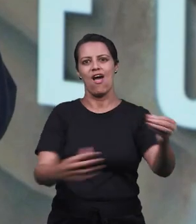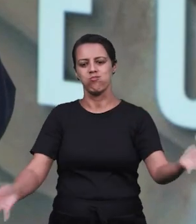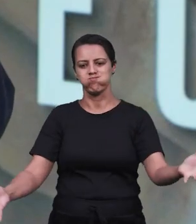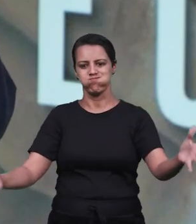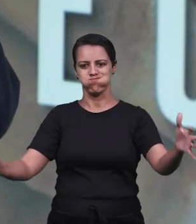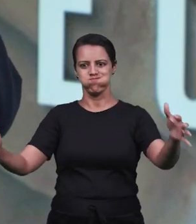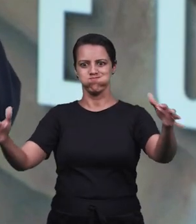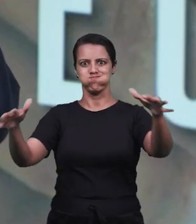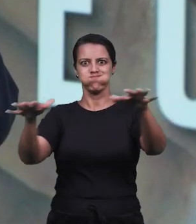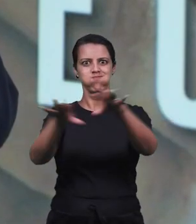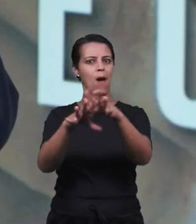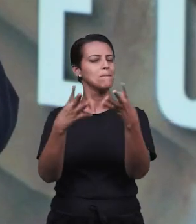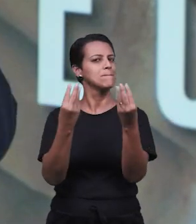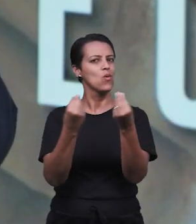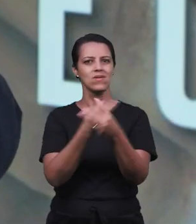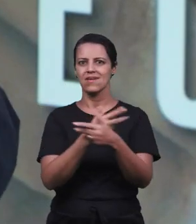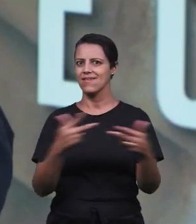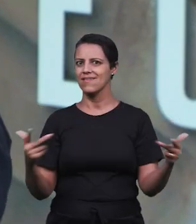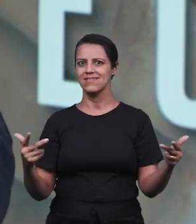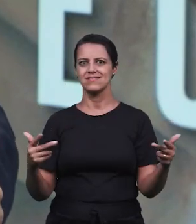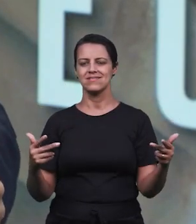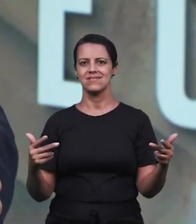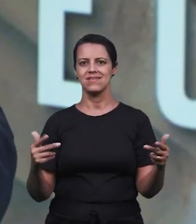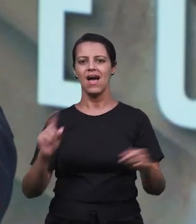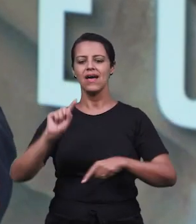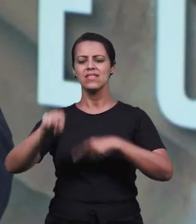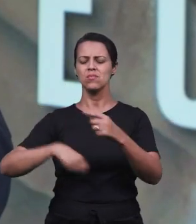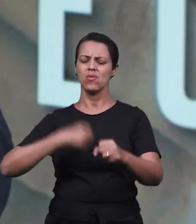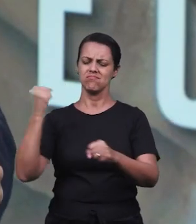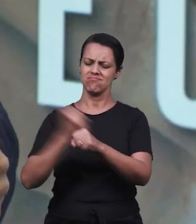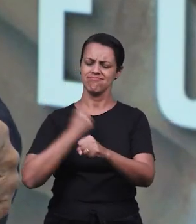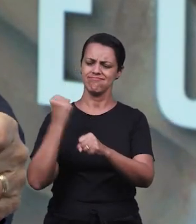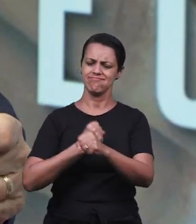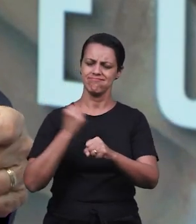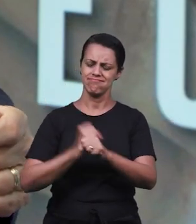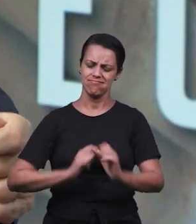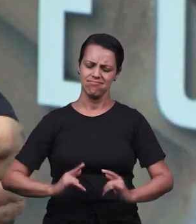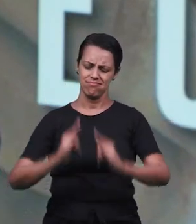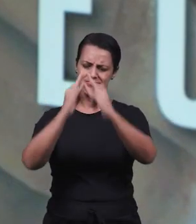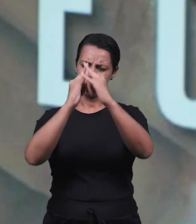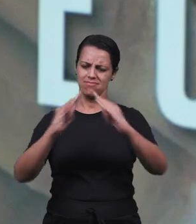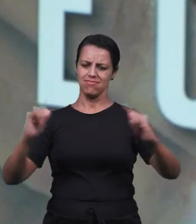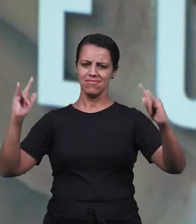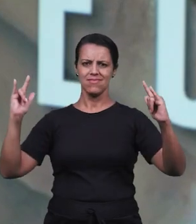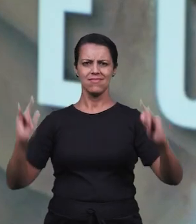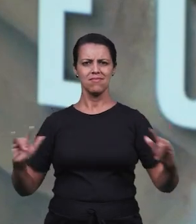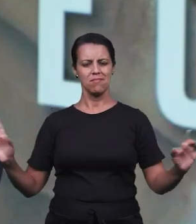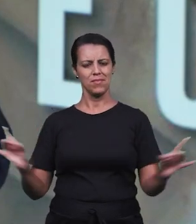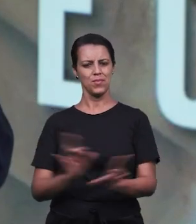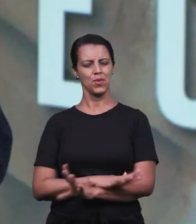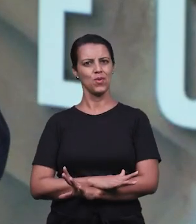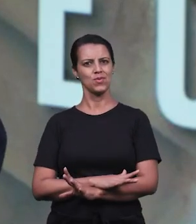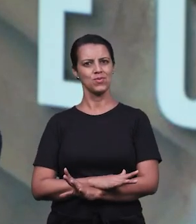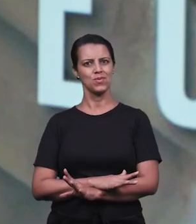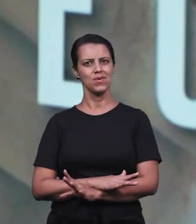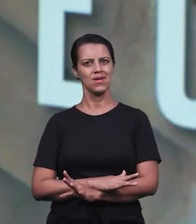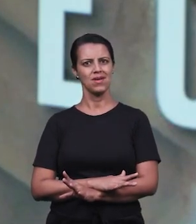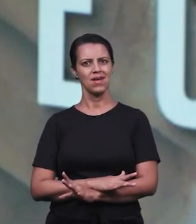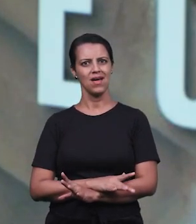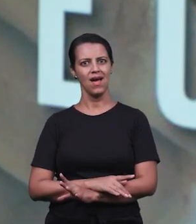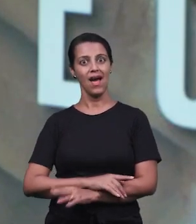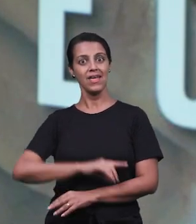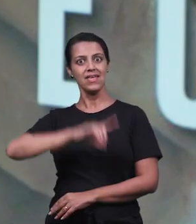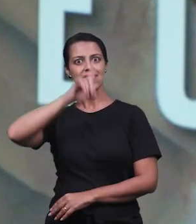Quando o tabernáculo foi consagrado, Deus passou a falar de lá de dentro com o povo todo. Então